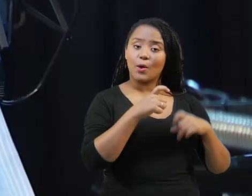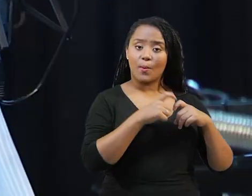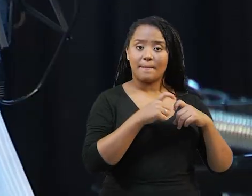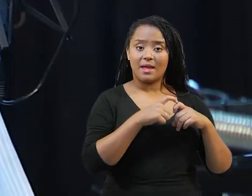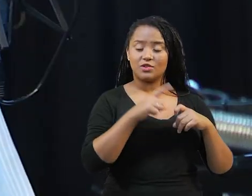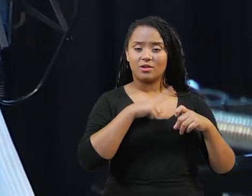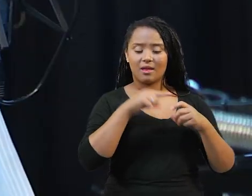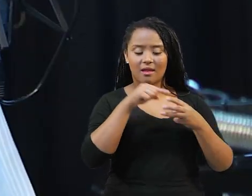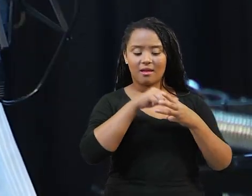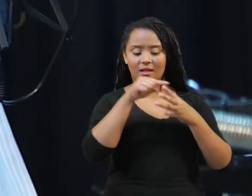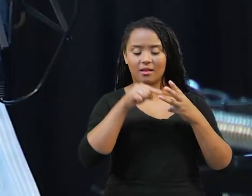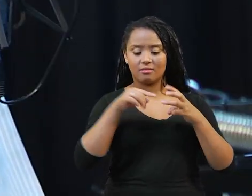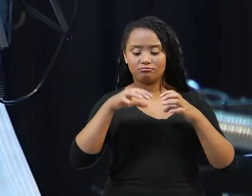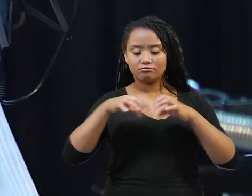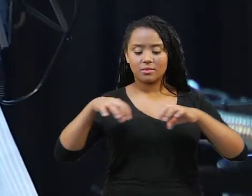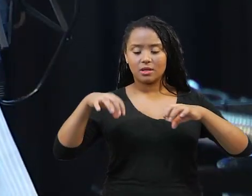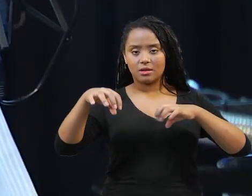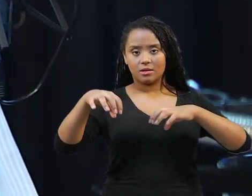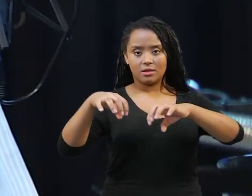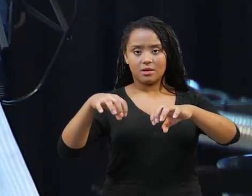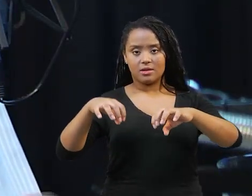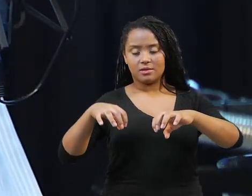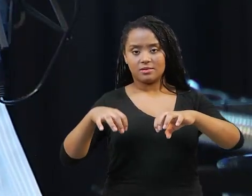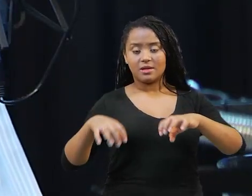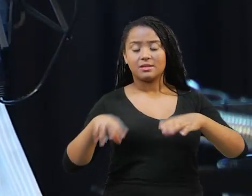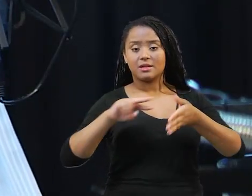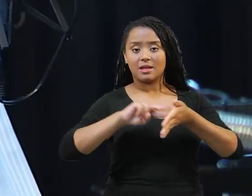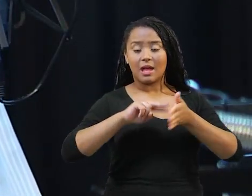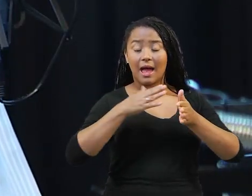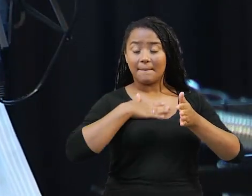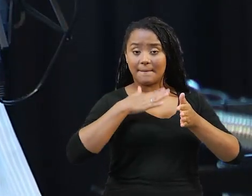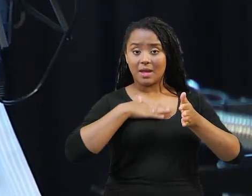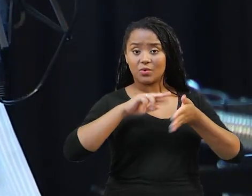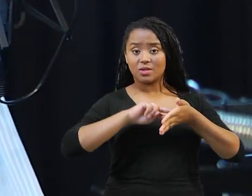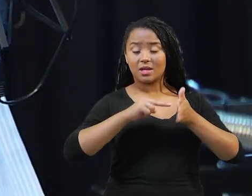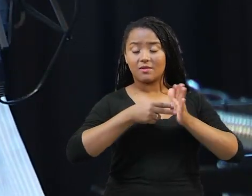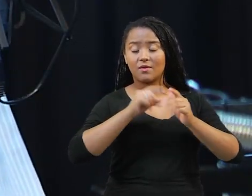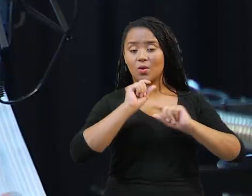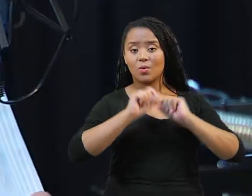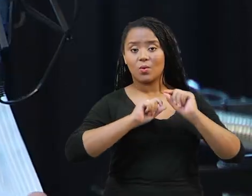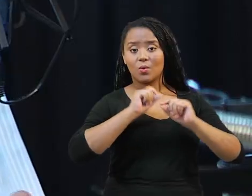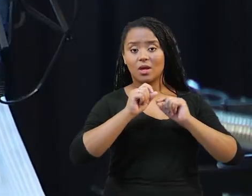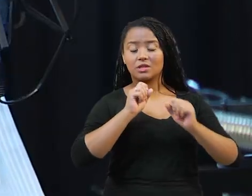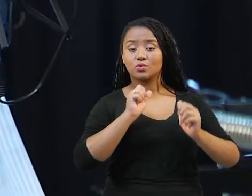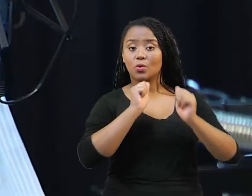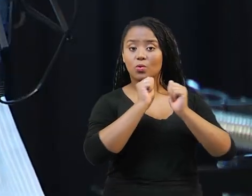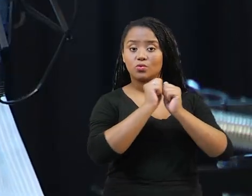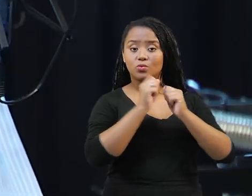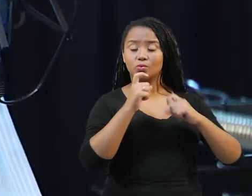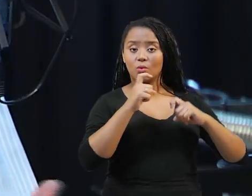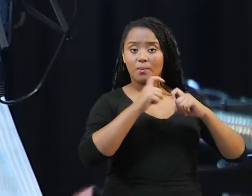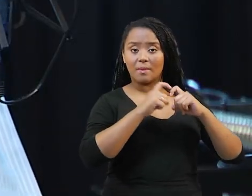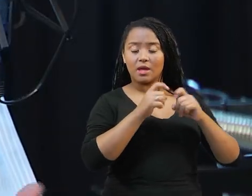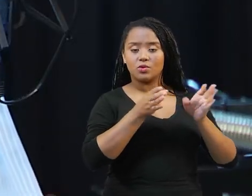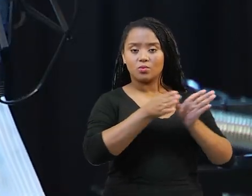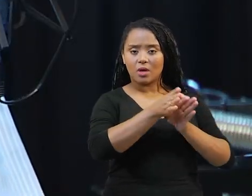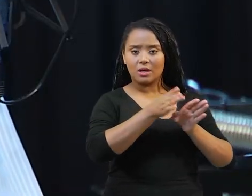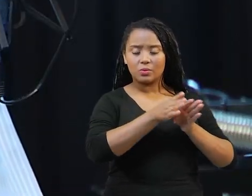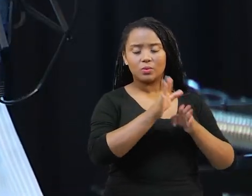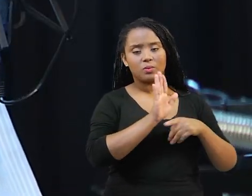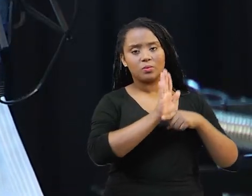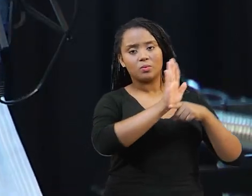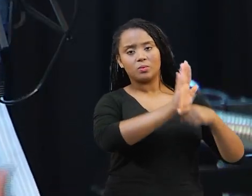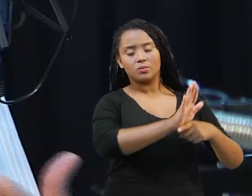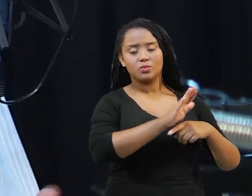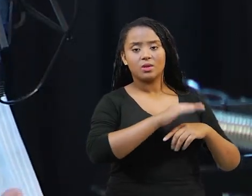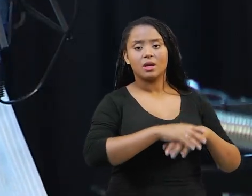divisão médica. Então eu faço parte da divisão médica, que é para estar junto aos médicos, nas funções dos médicos,